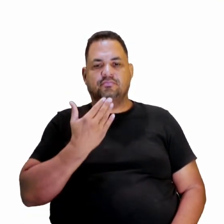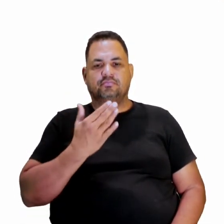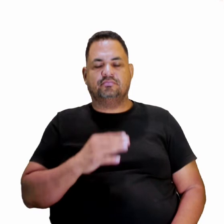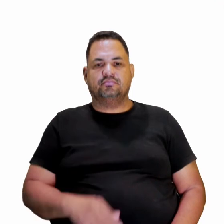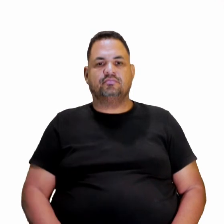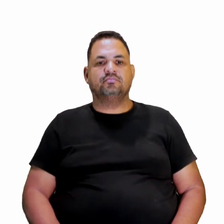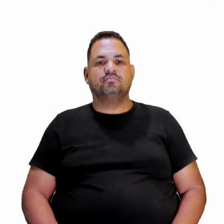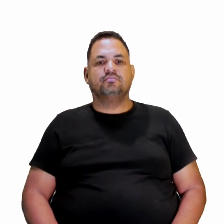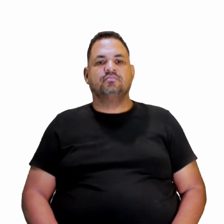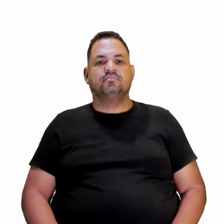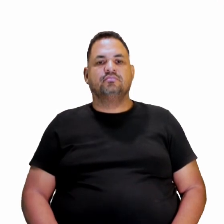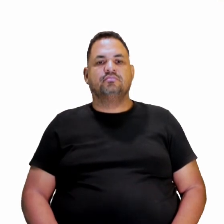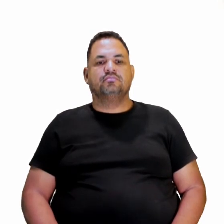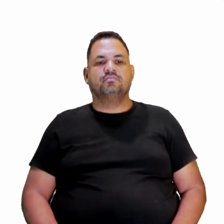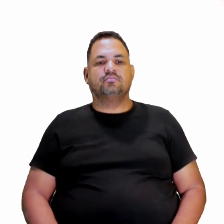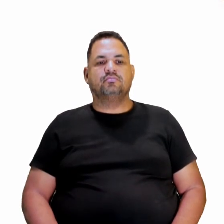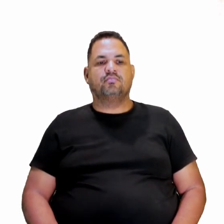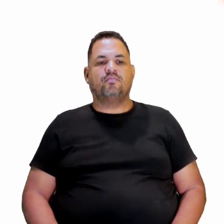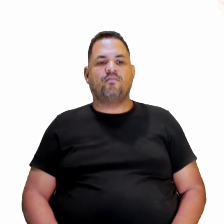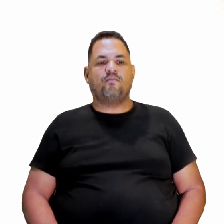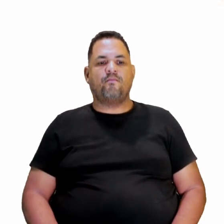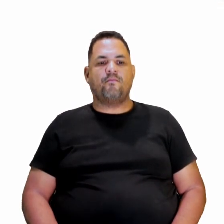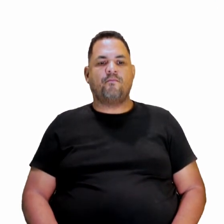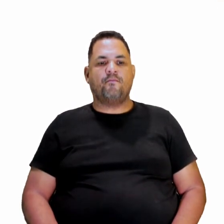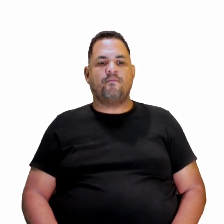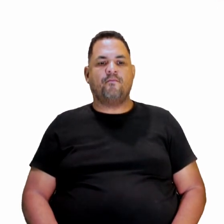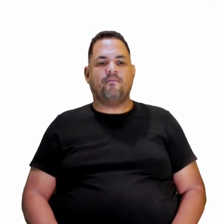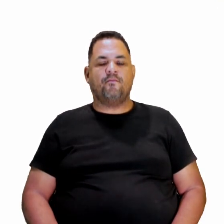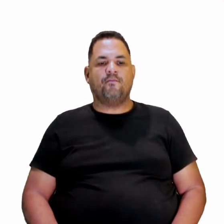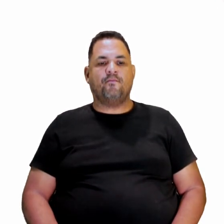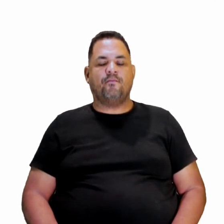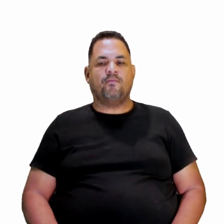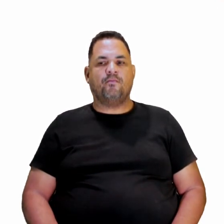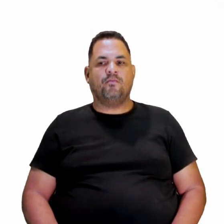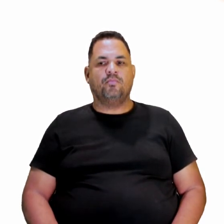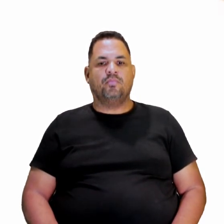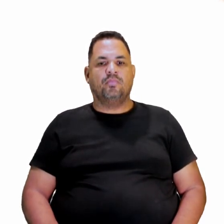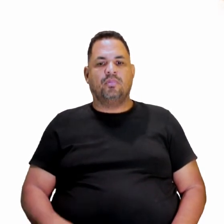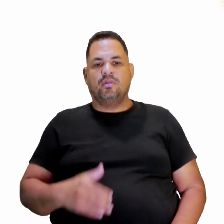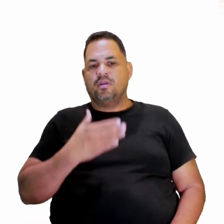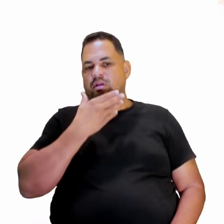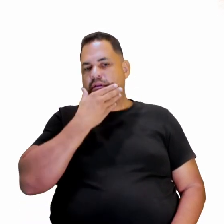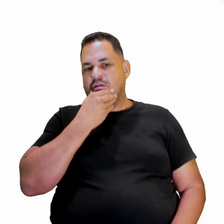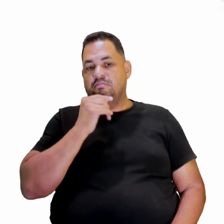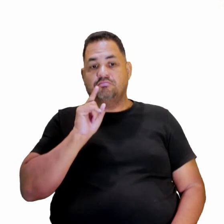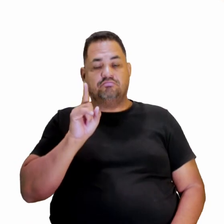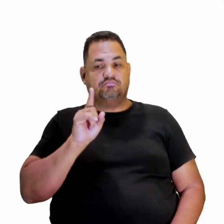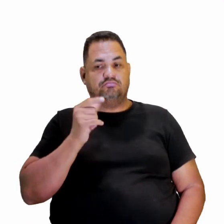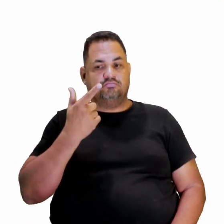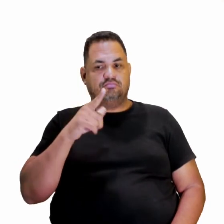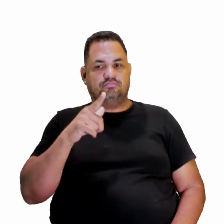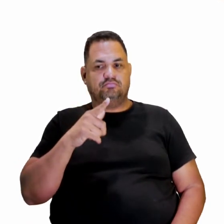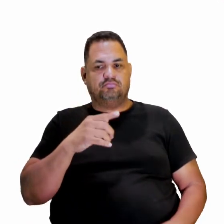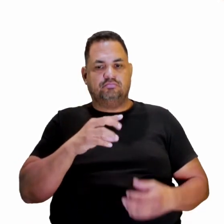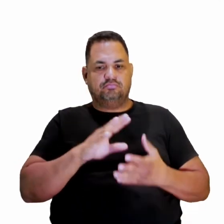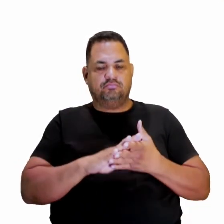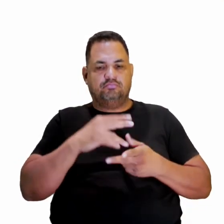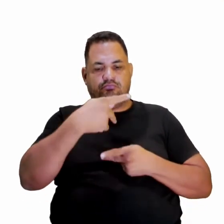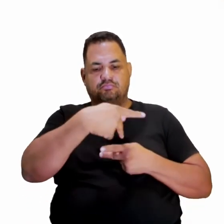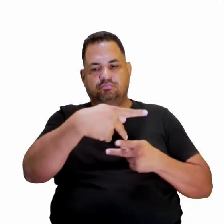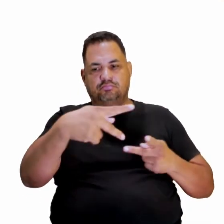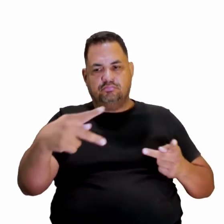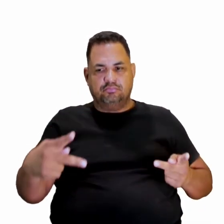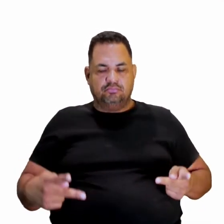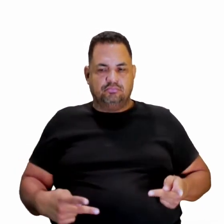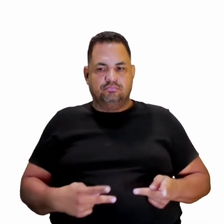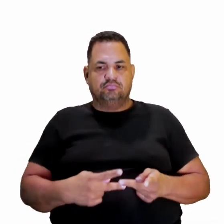muito have. Então, he didn't have, ele não comeu, né? Ele não teve, no caso, he didn't have pizza for lunch, ele não